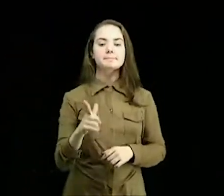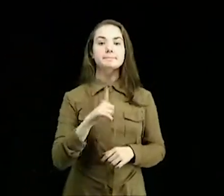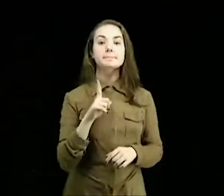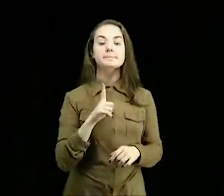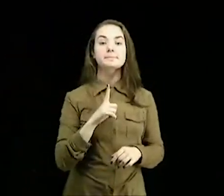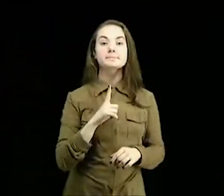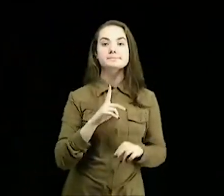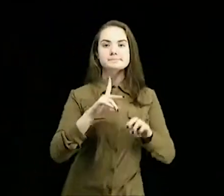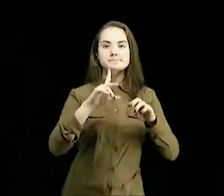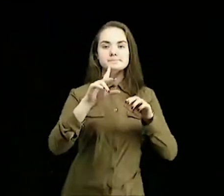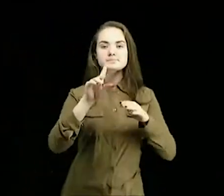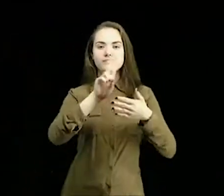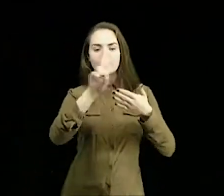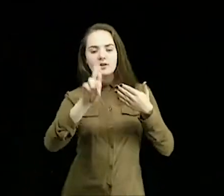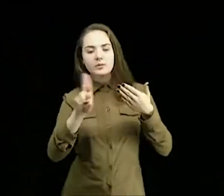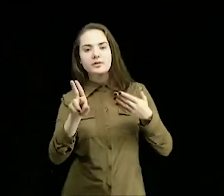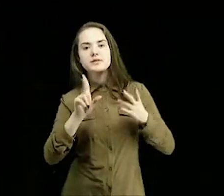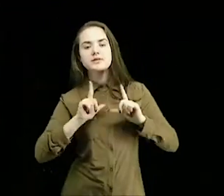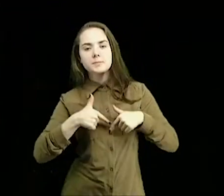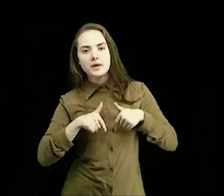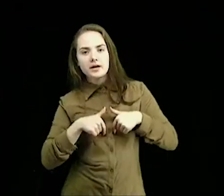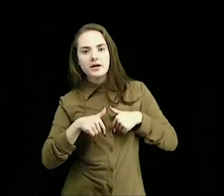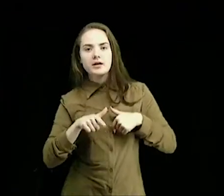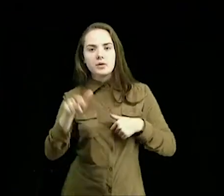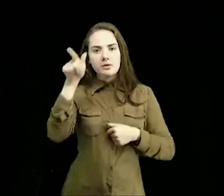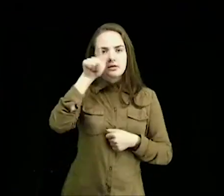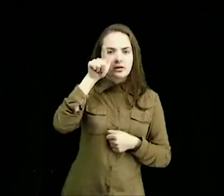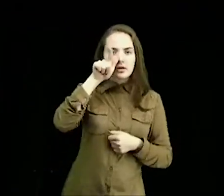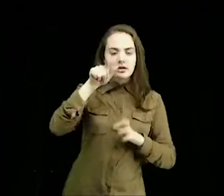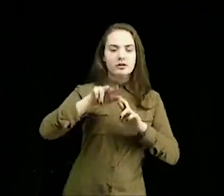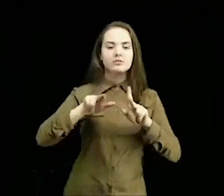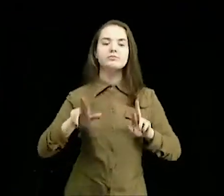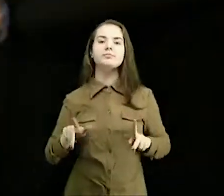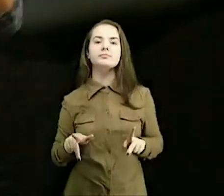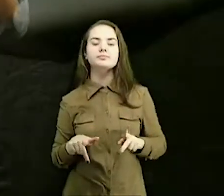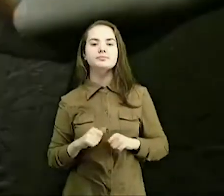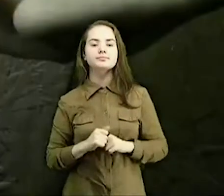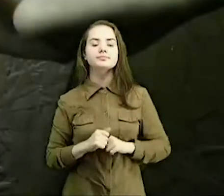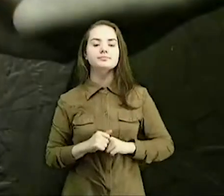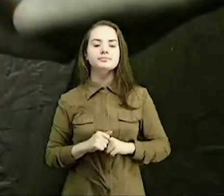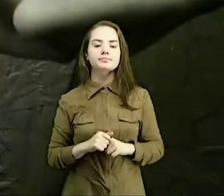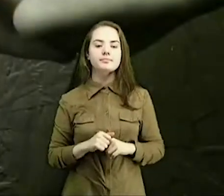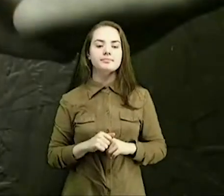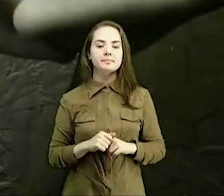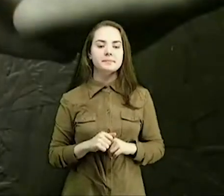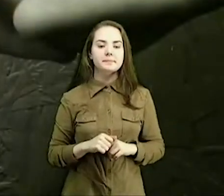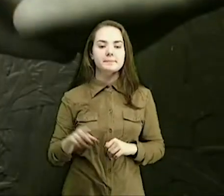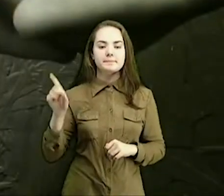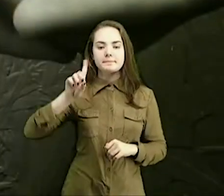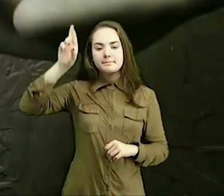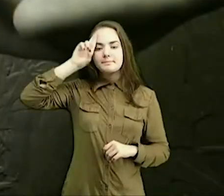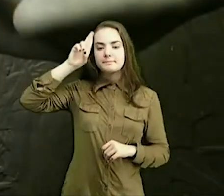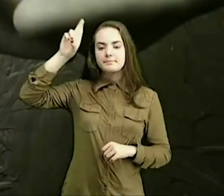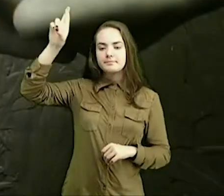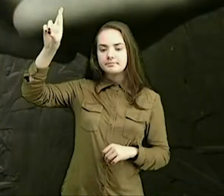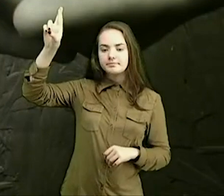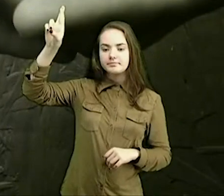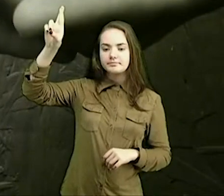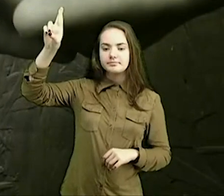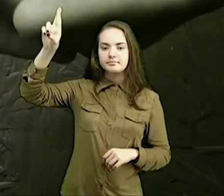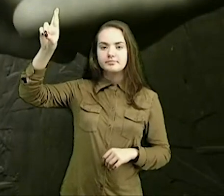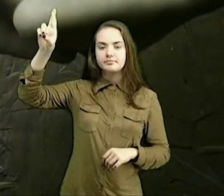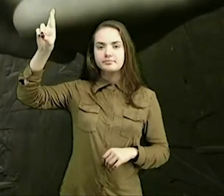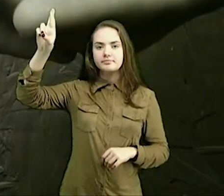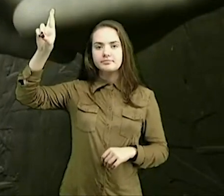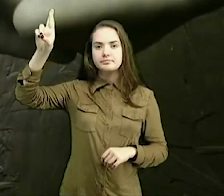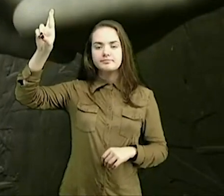estudou. E aí eu não vou entrar nesse dilema aqui. Ó. Eu sou o Senhor, este é o meu nome, a minha glória, pois a outro não